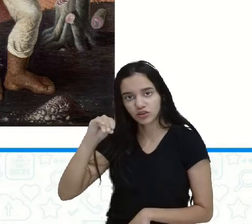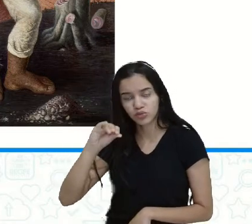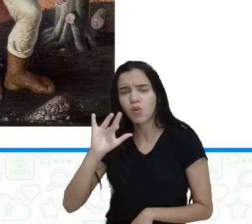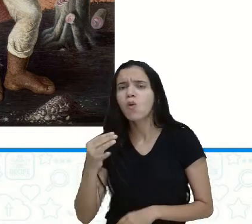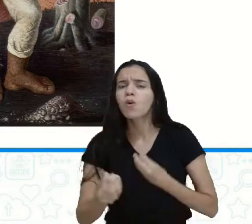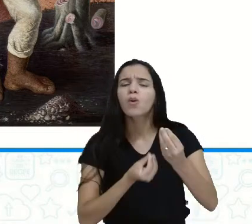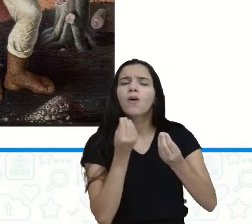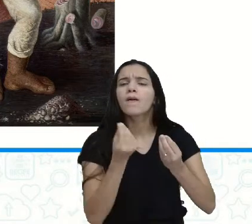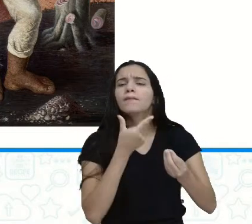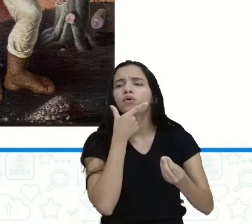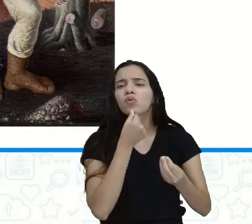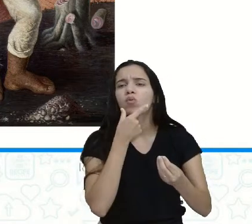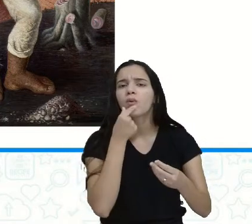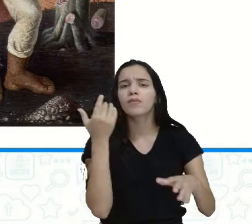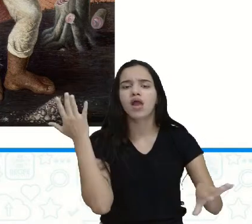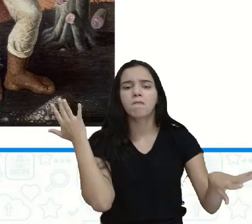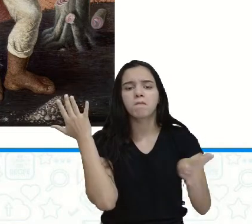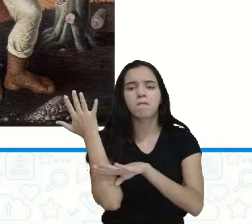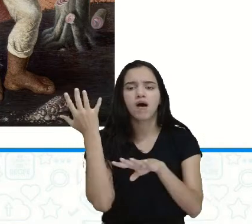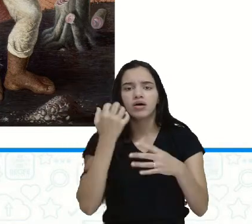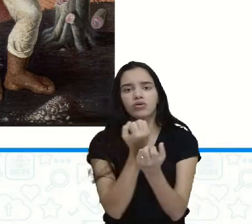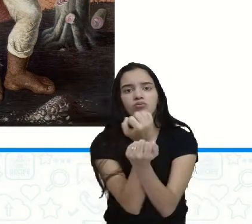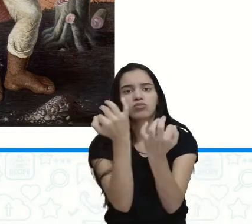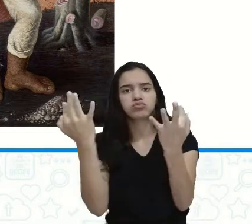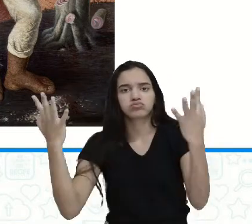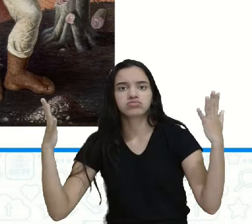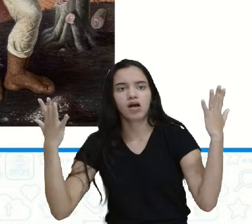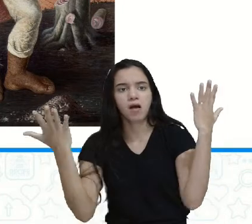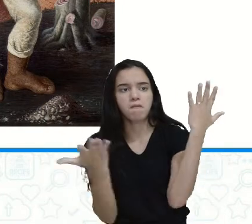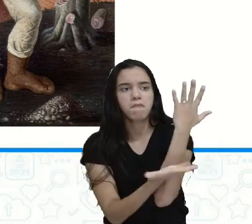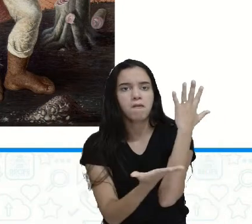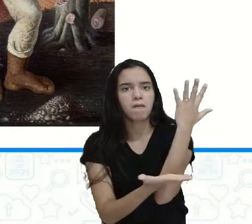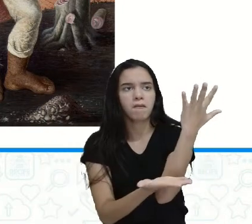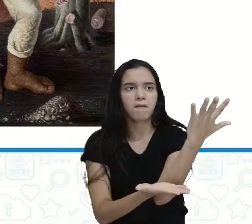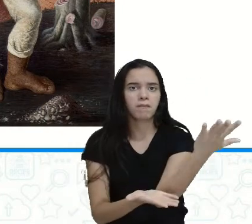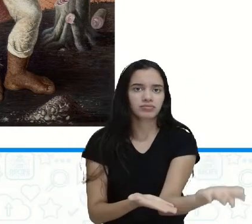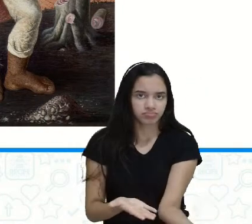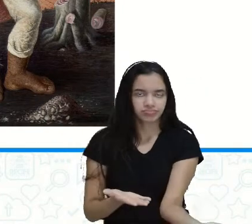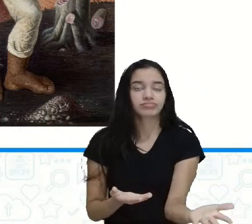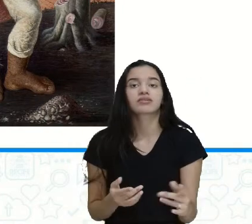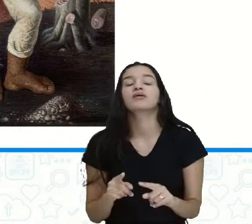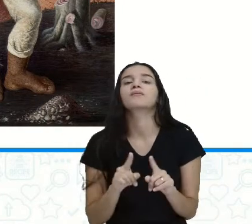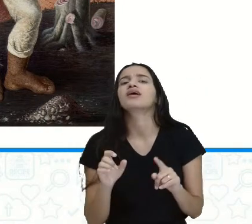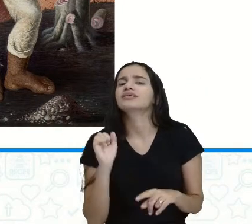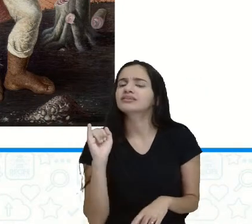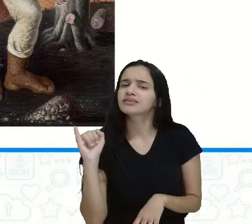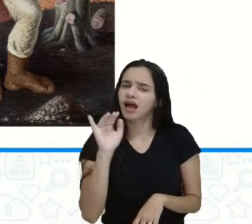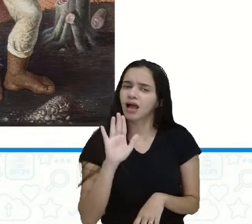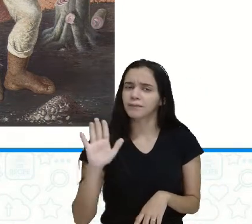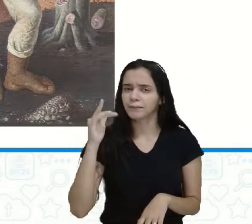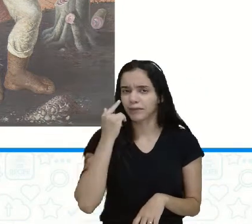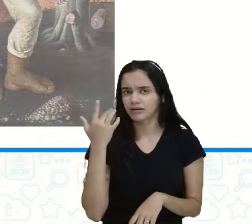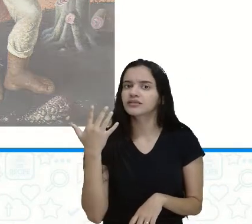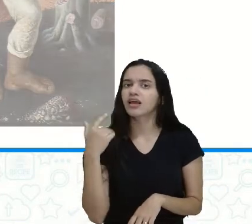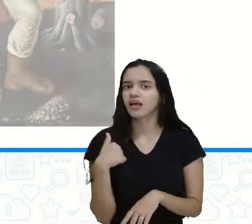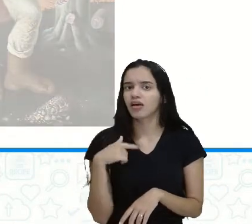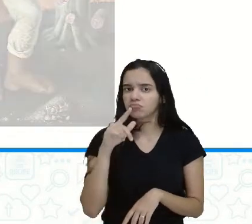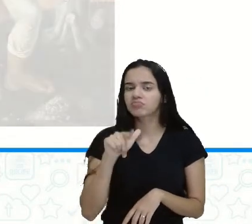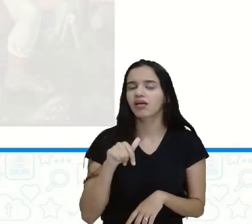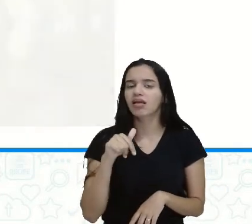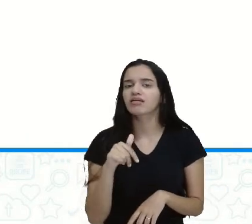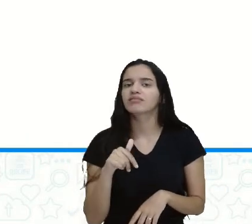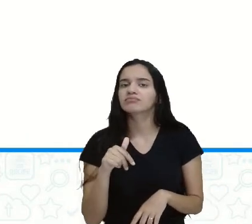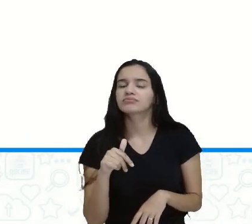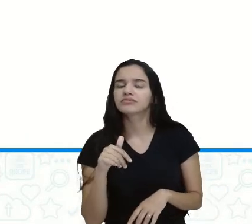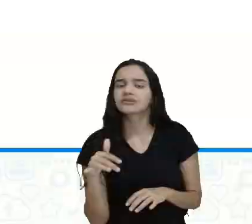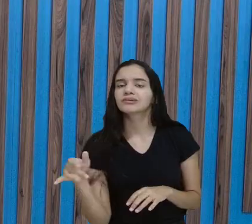homem, né, derrubou árvores para poder construir a plantação. Mas a imagem também é interessante, né? Ela